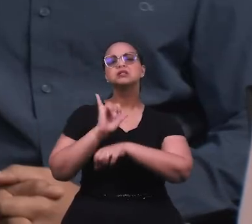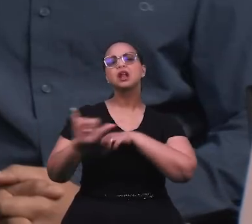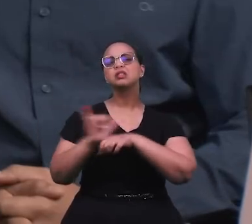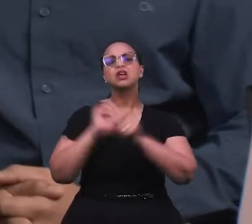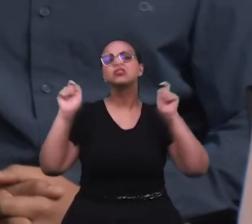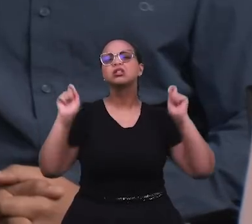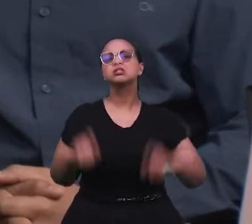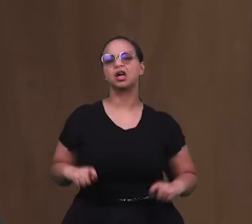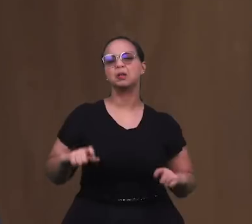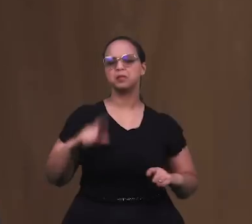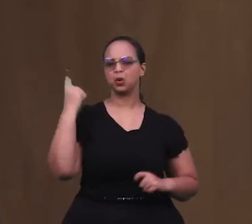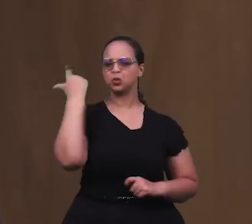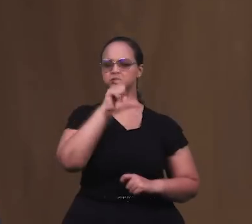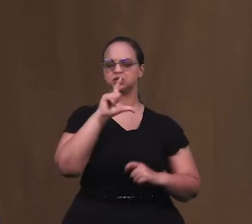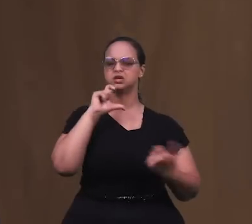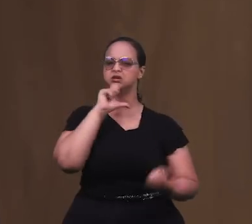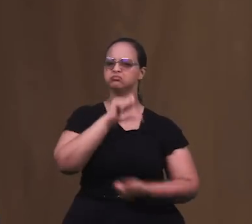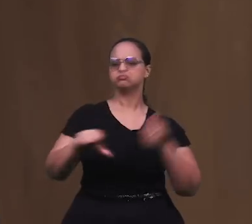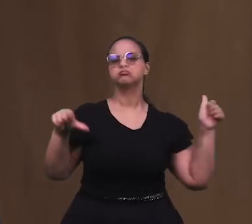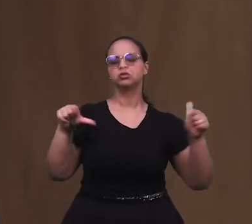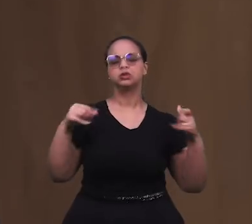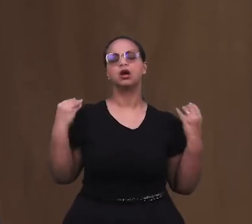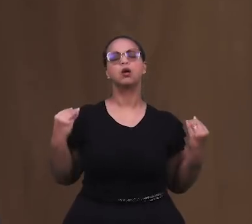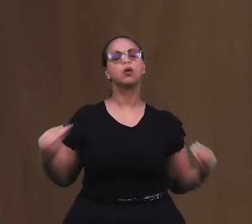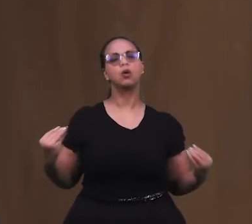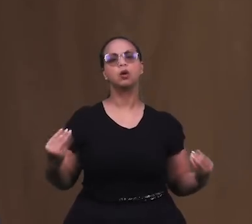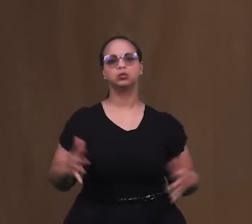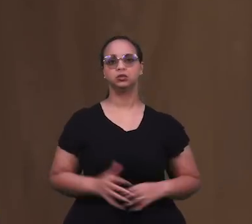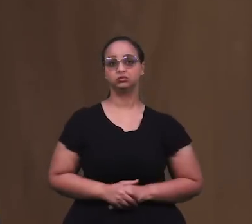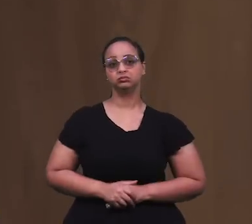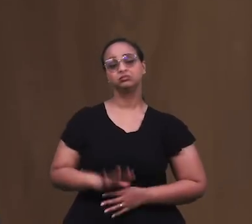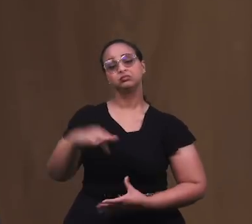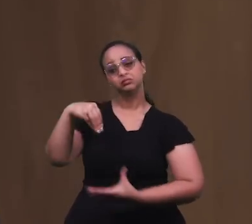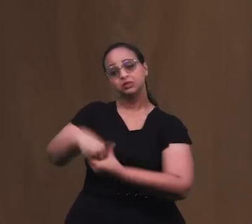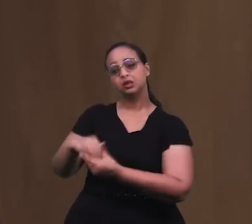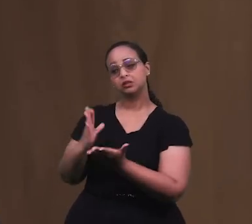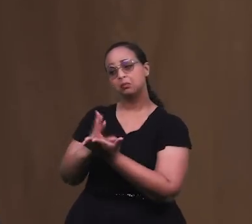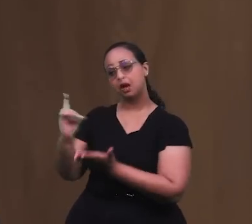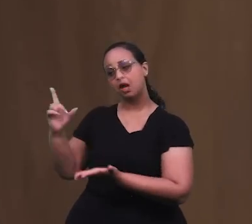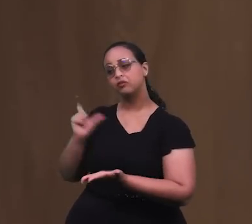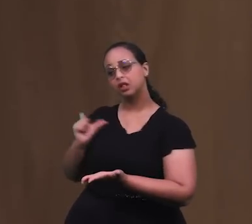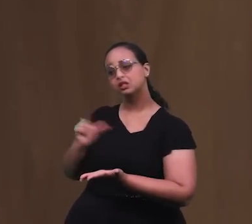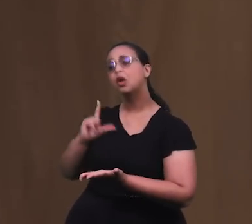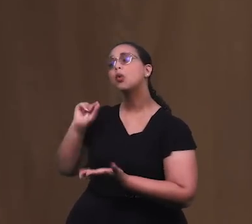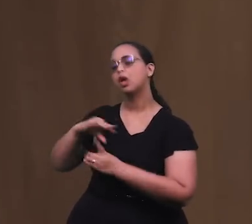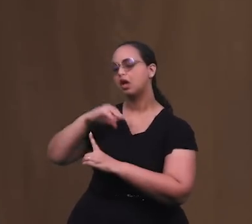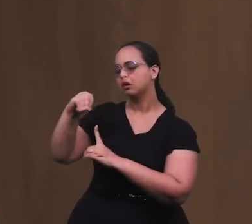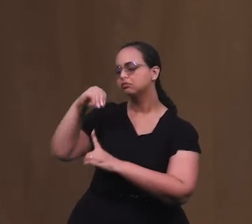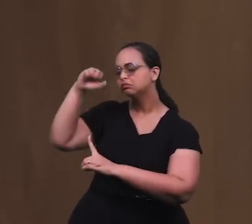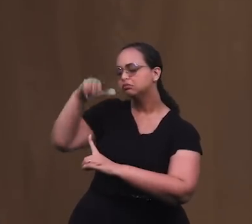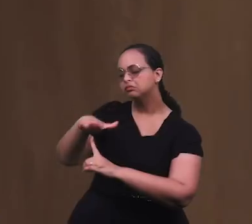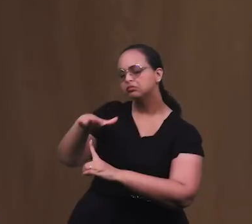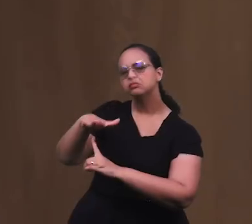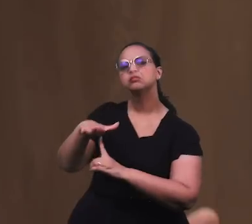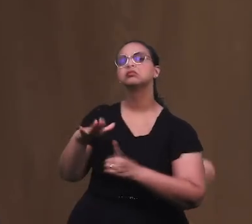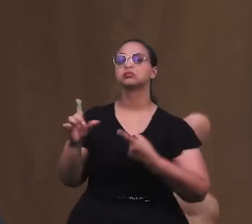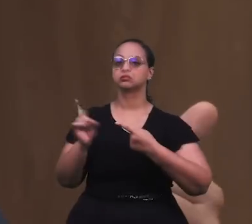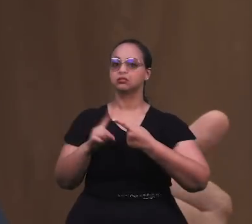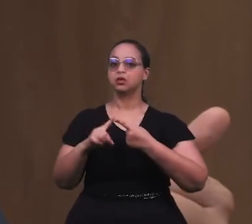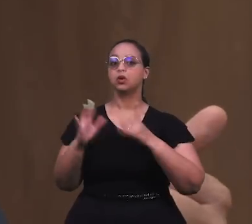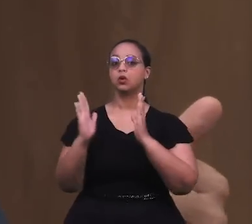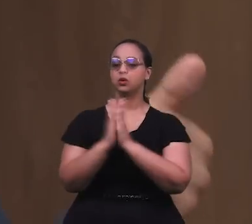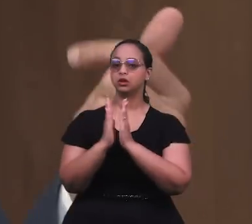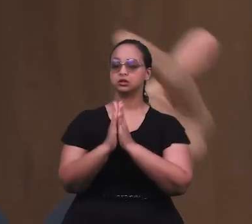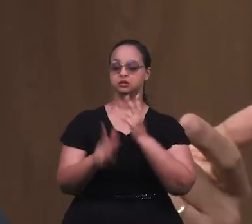as mágoas. Amanda, os recursos espirituais estão na palavra, que são os recursos da graça. A